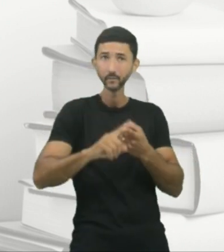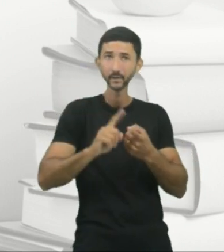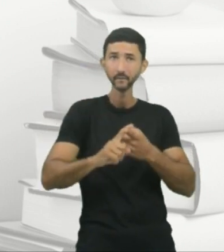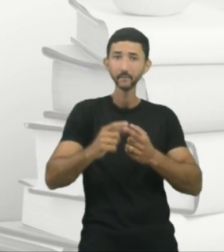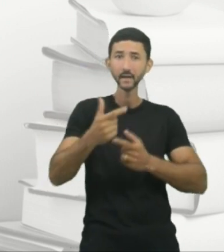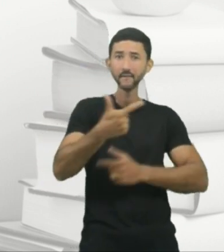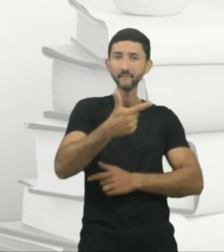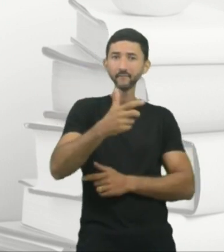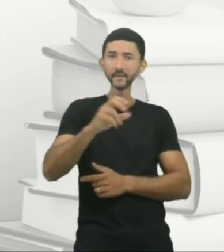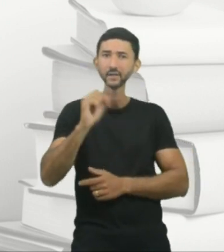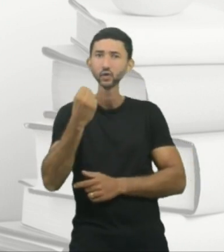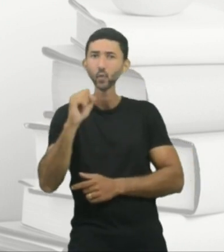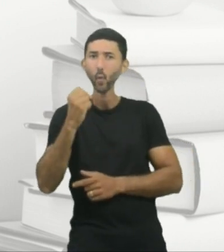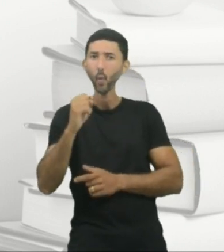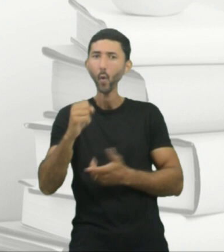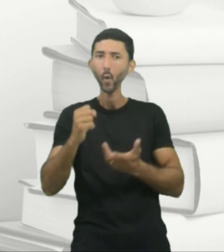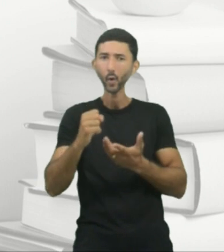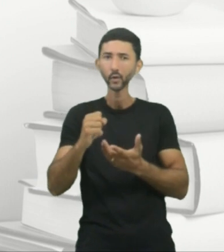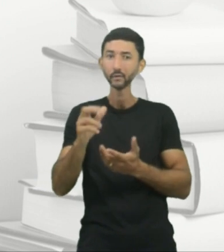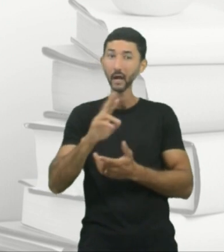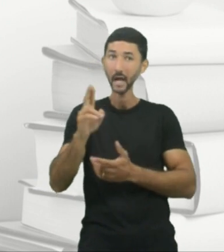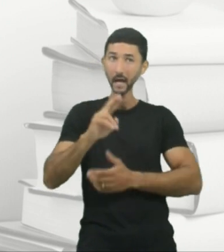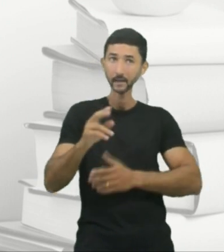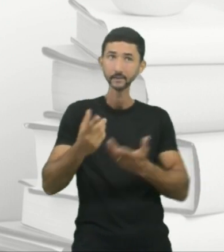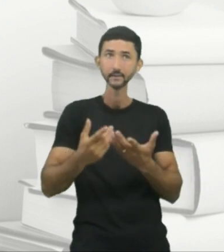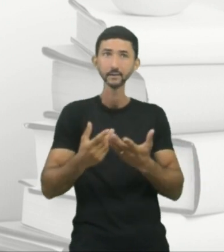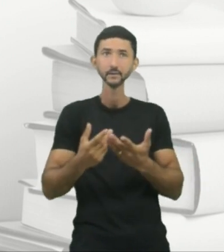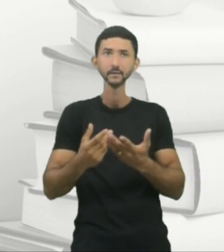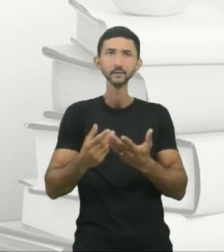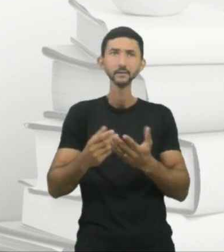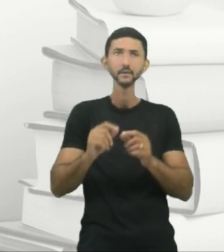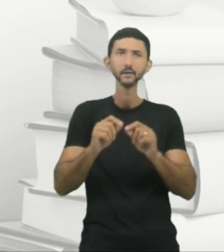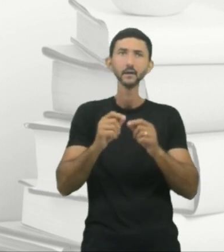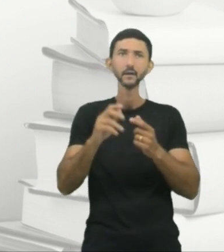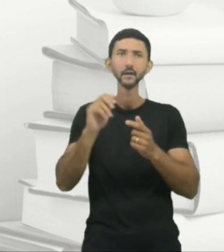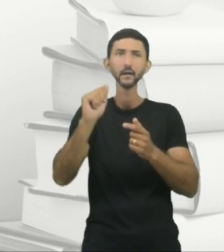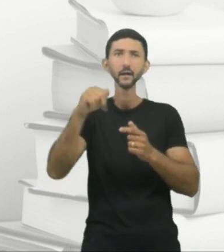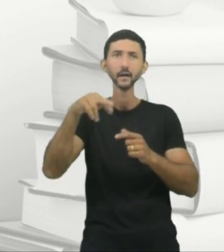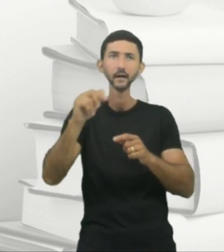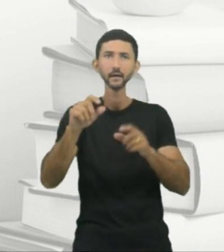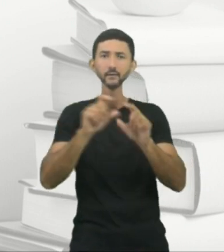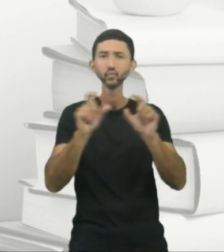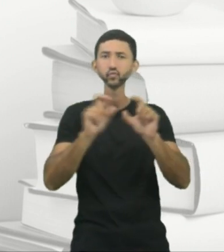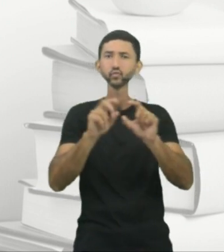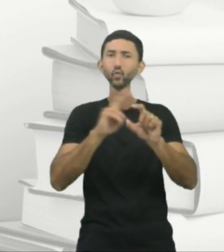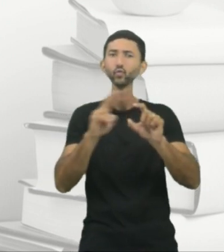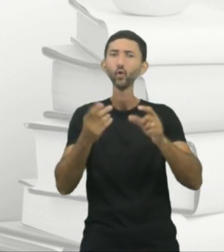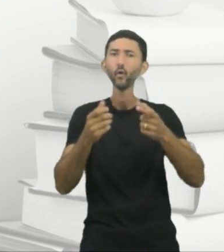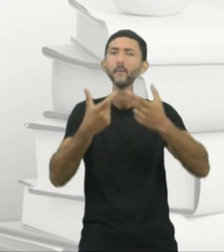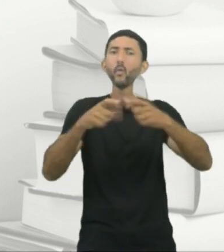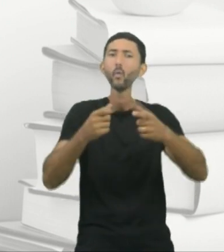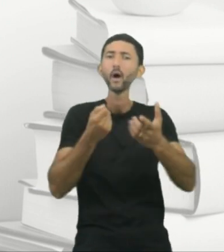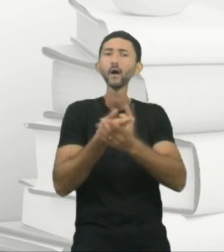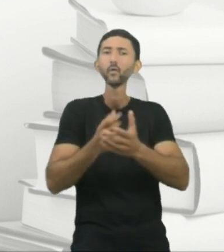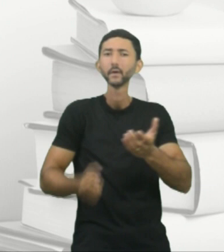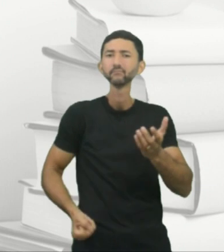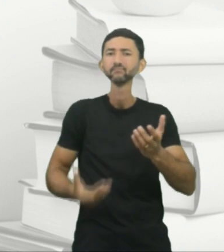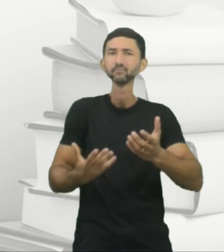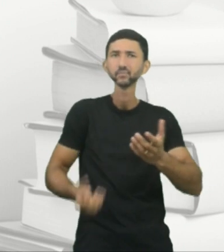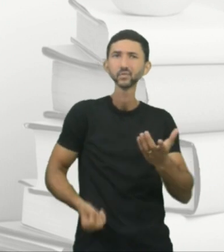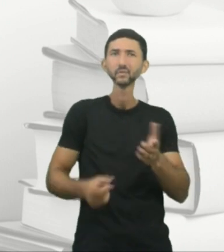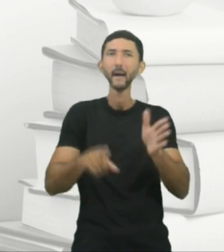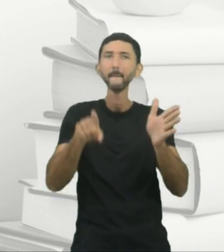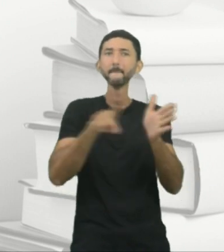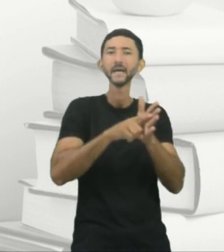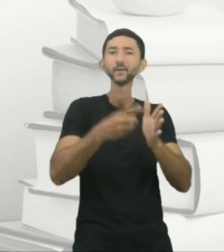24, menos R$ 28,00. Ana Cinti, tá aqui a referência. No dia 24 também,